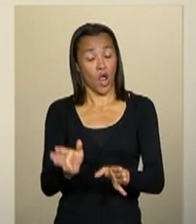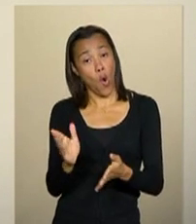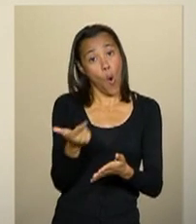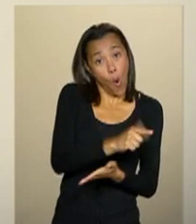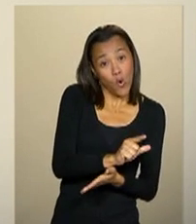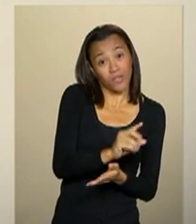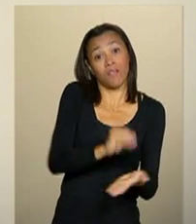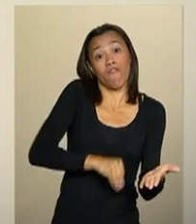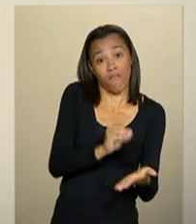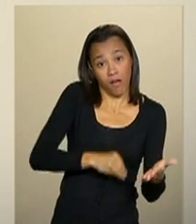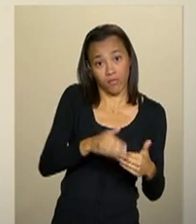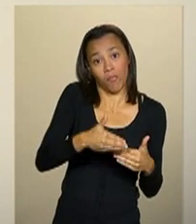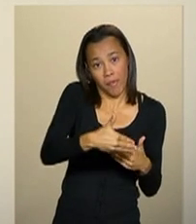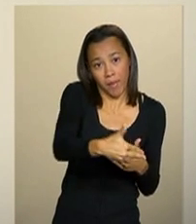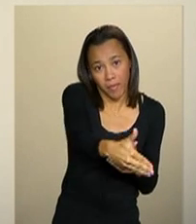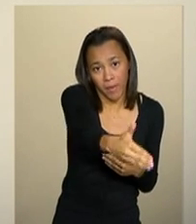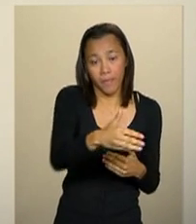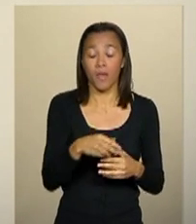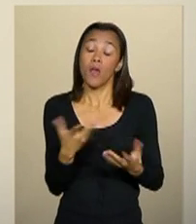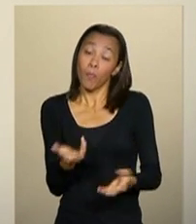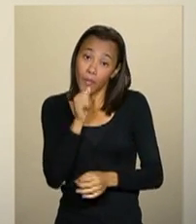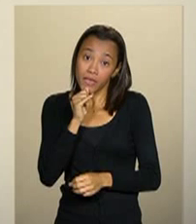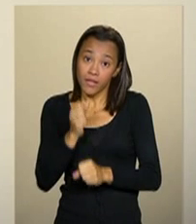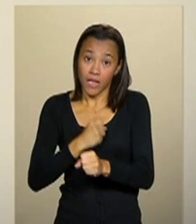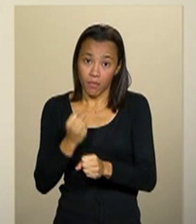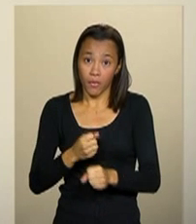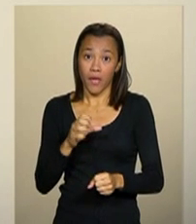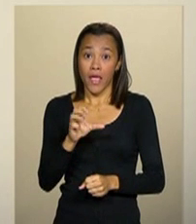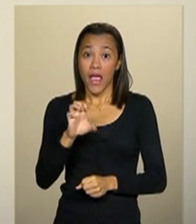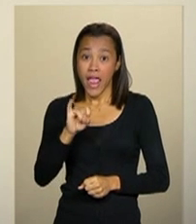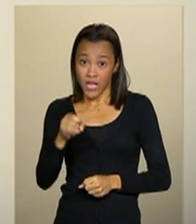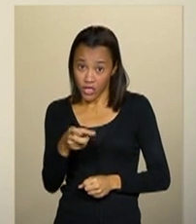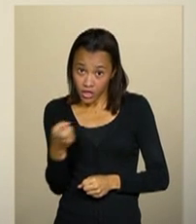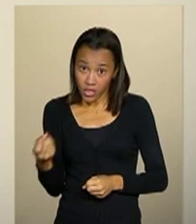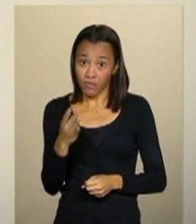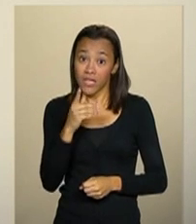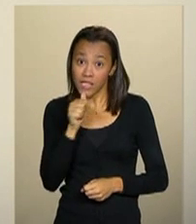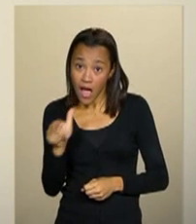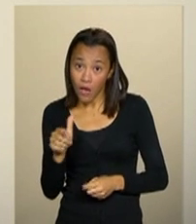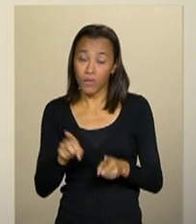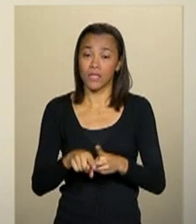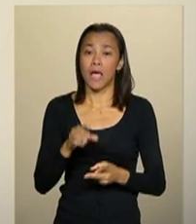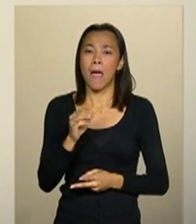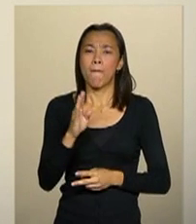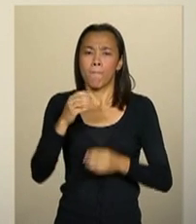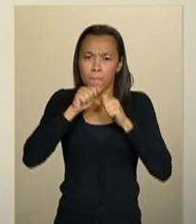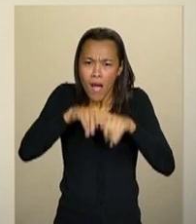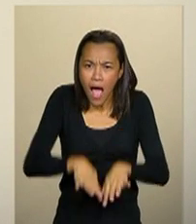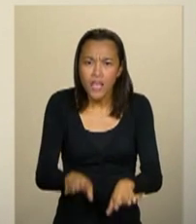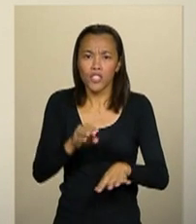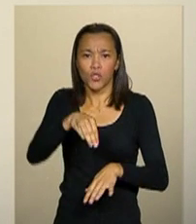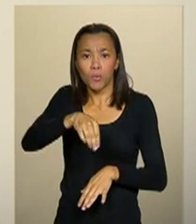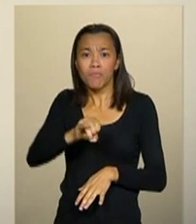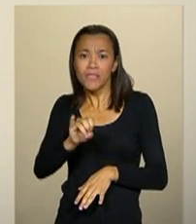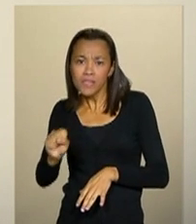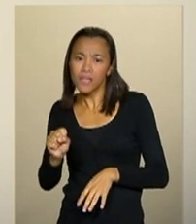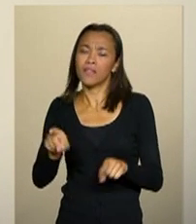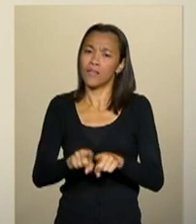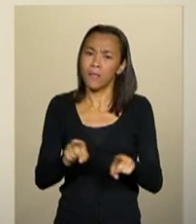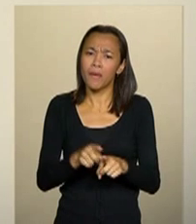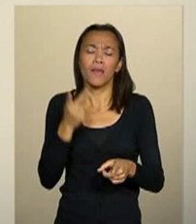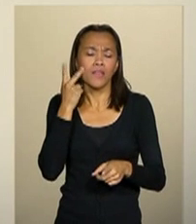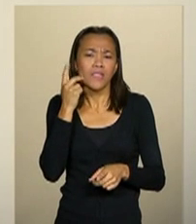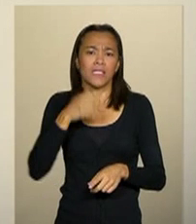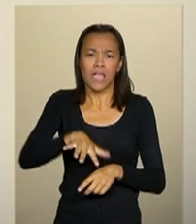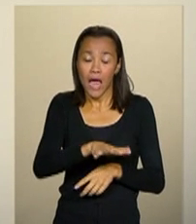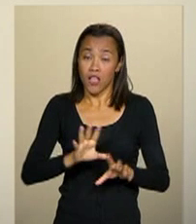outras estão em andamento obras comichão das águas as barragens do missi e do Riacho da Serra no Ceará